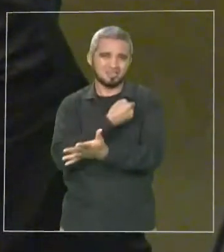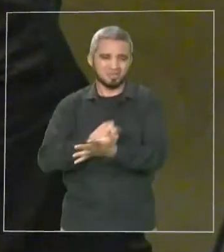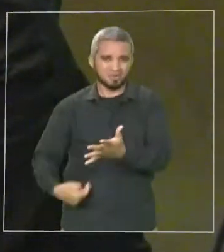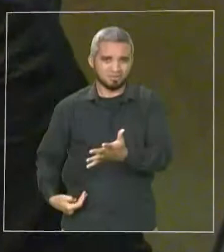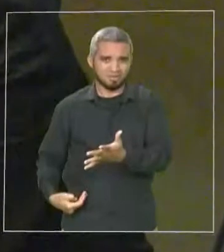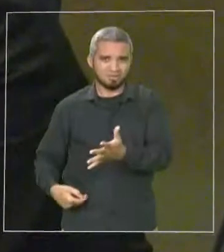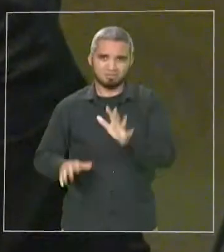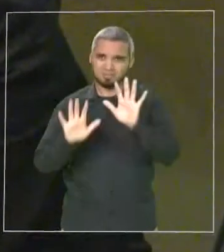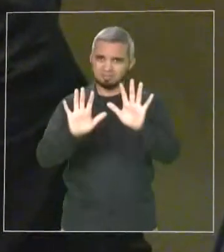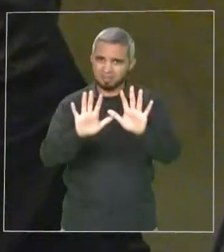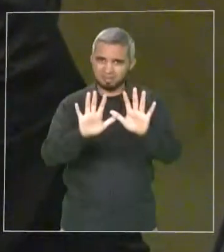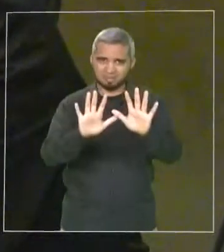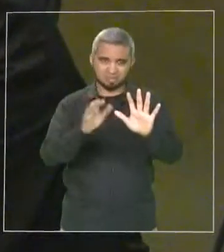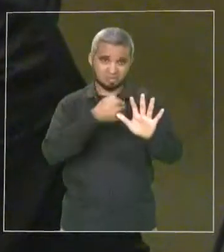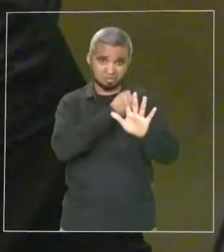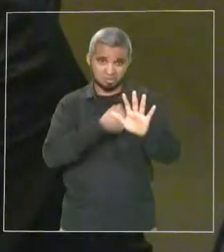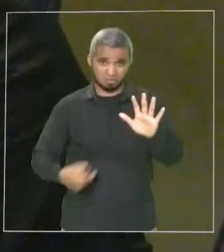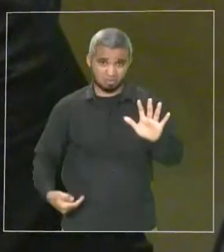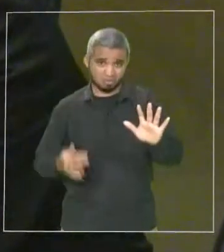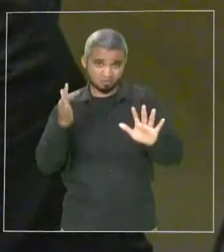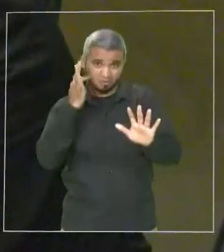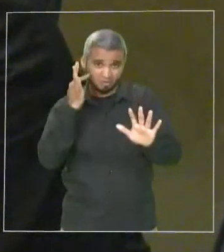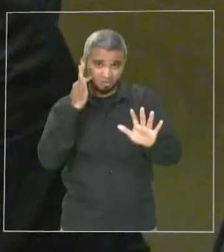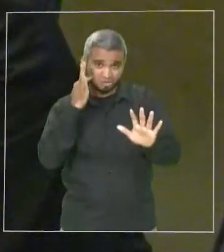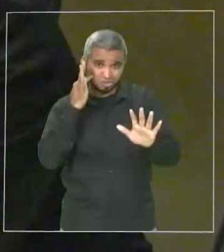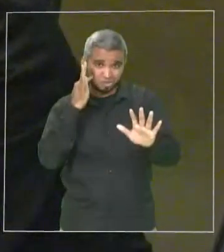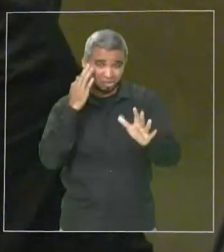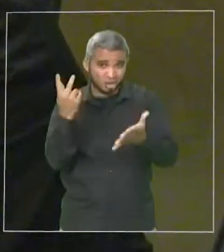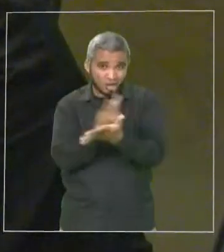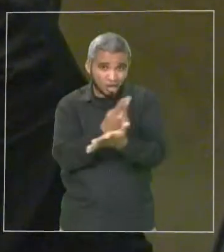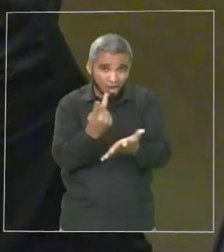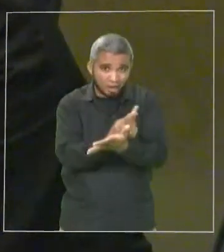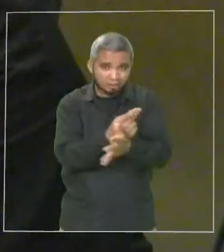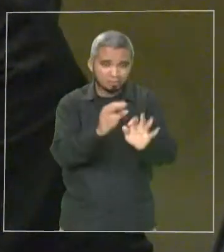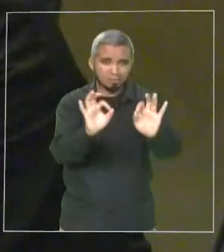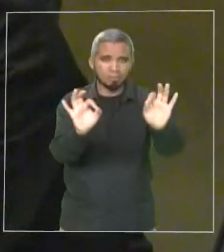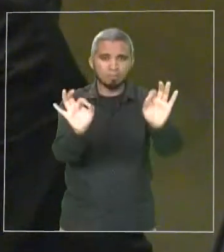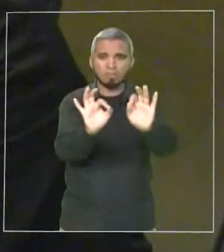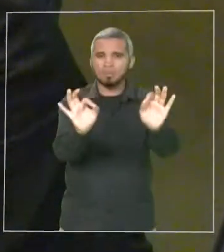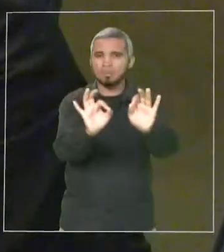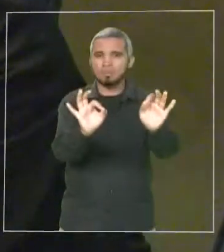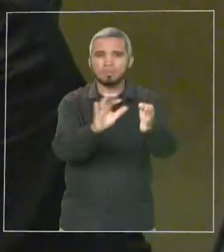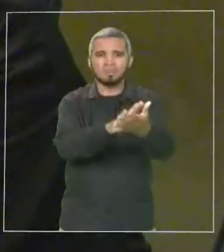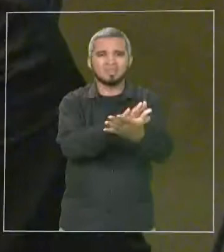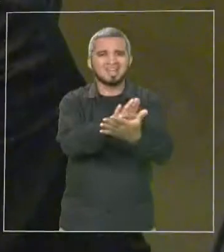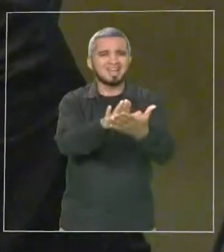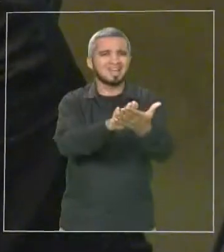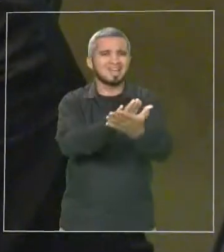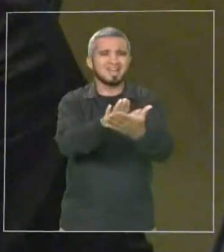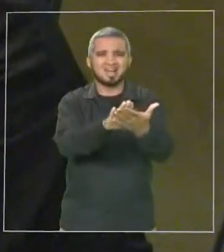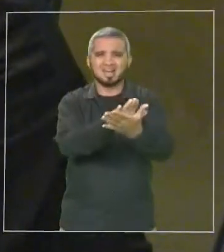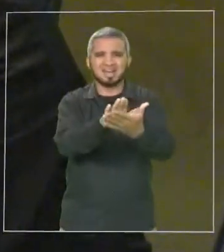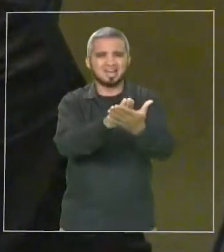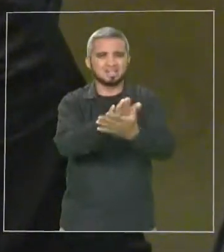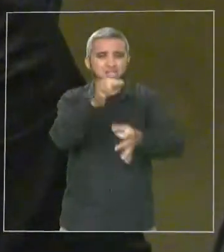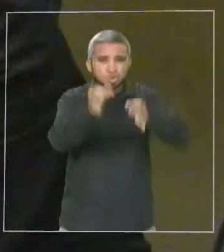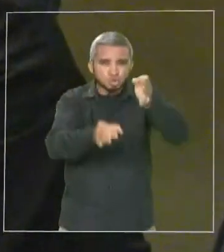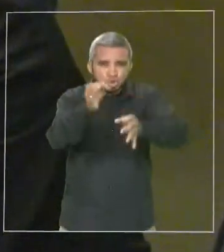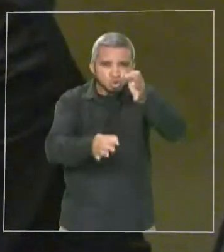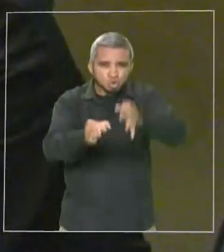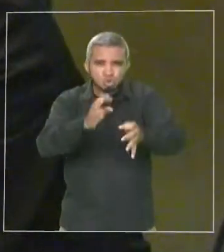Mas o nosso governo, até hoje, não é réu em nenhum processo